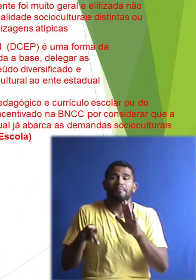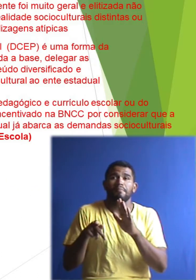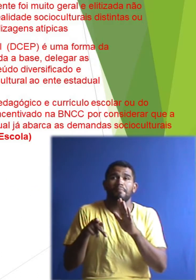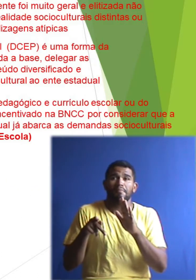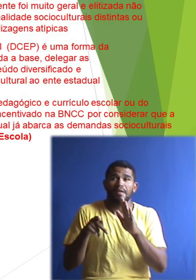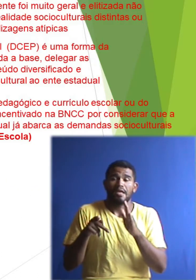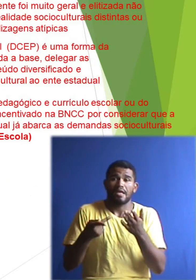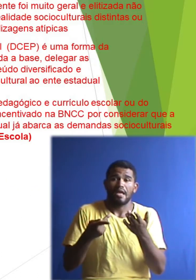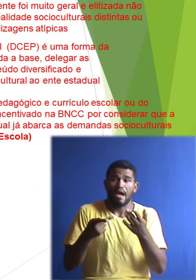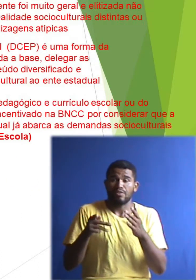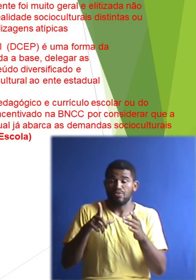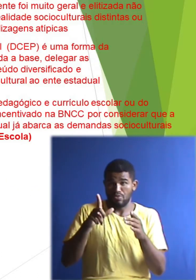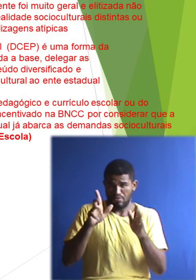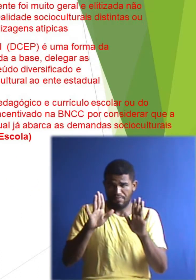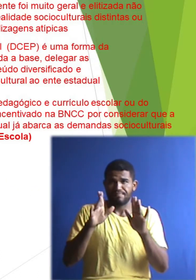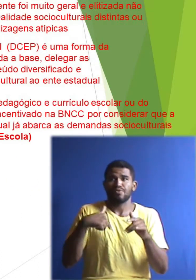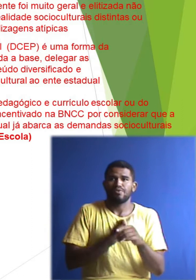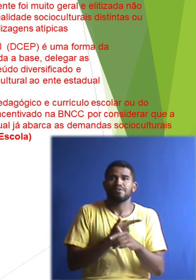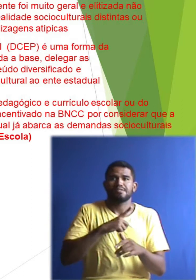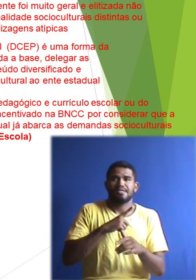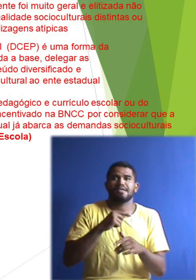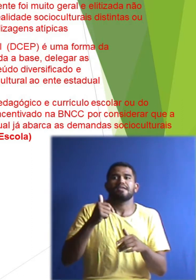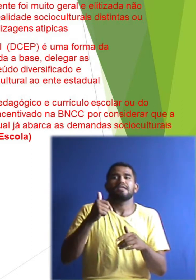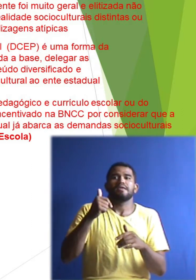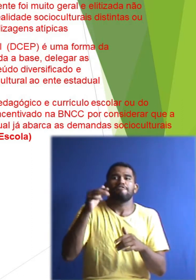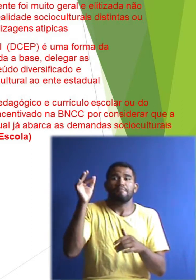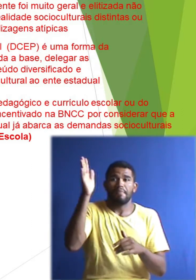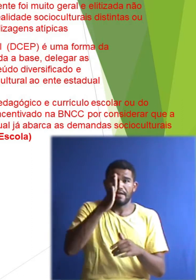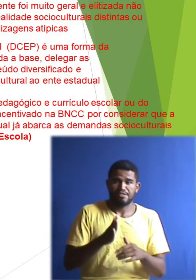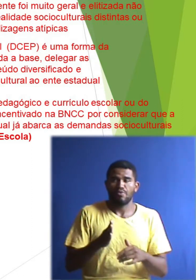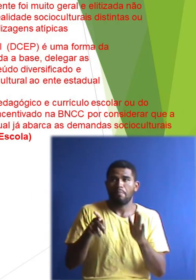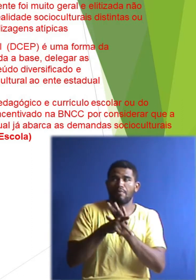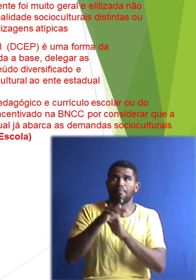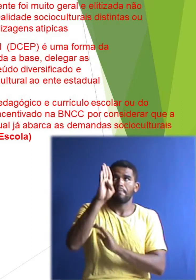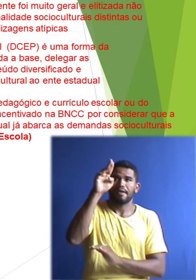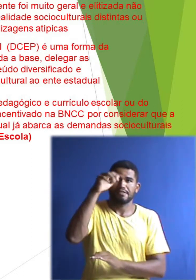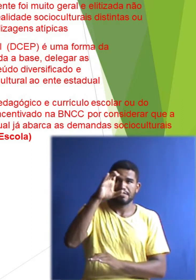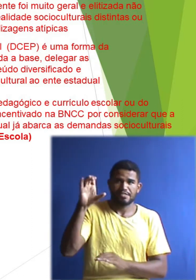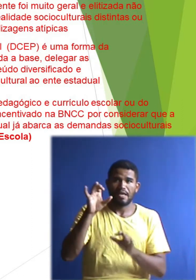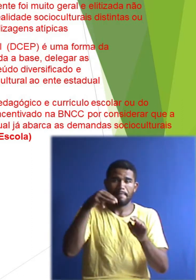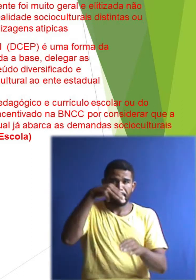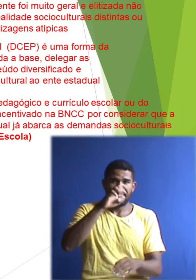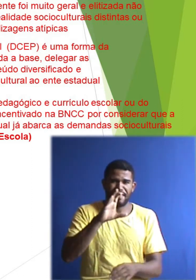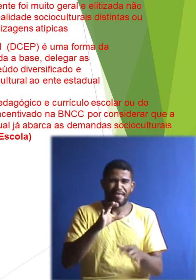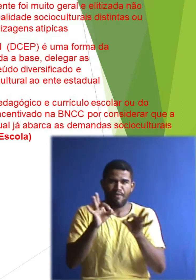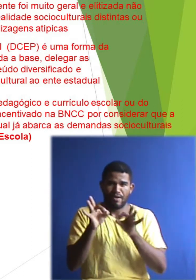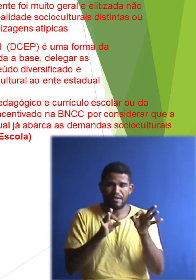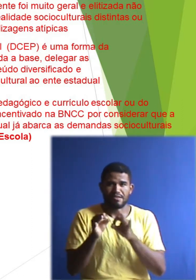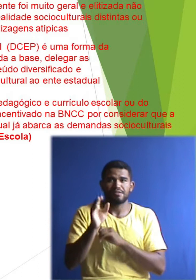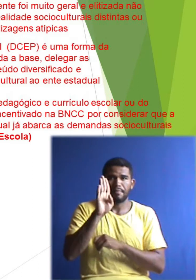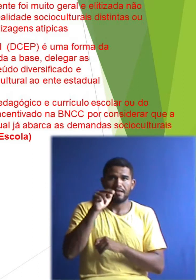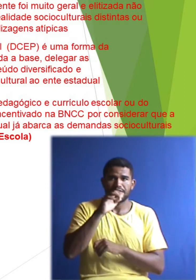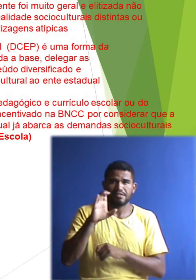nível nacional nós temos a BNCC, que é organizada pelo MEC. Essa BNCC ela flexibiliza